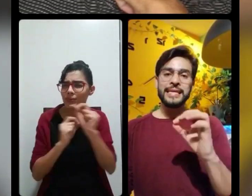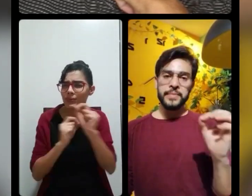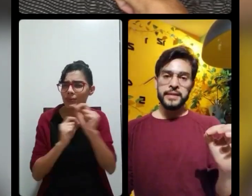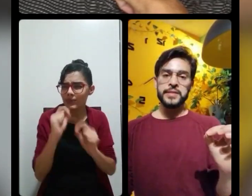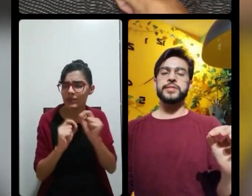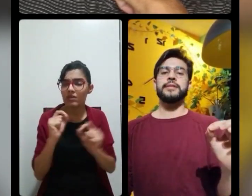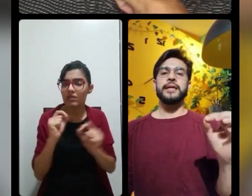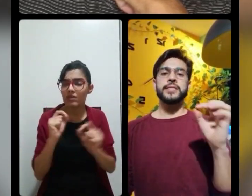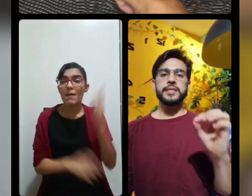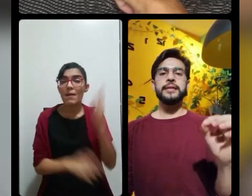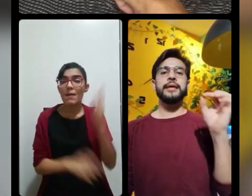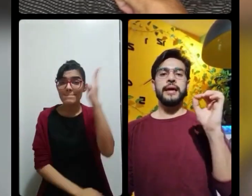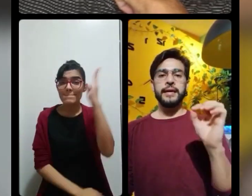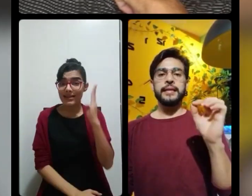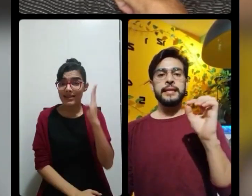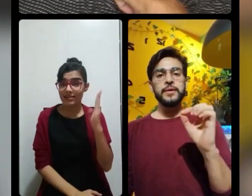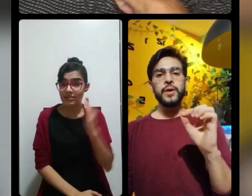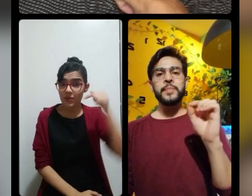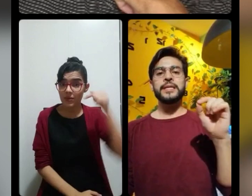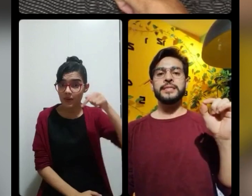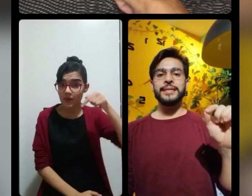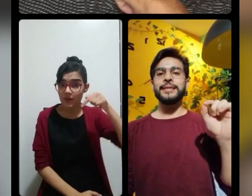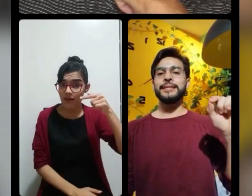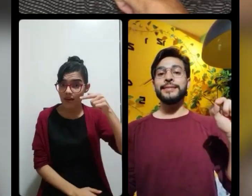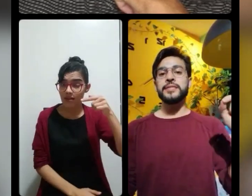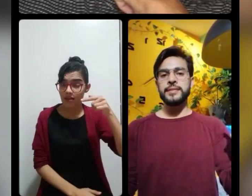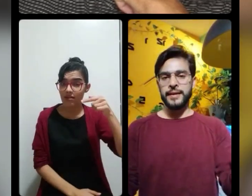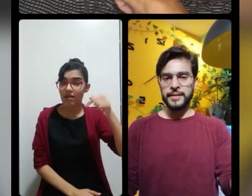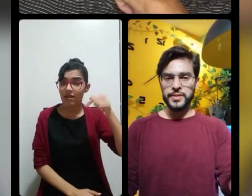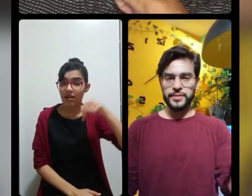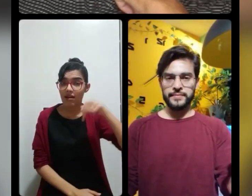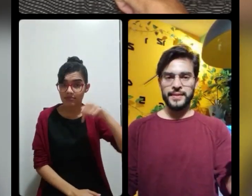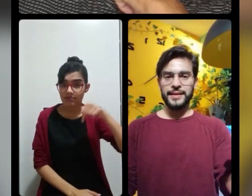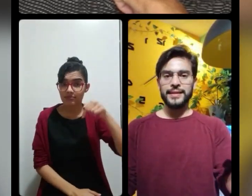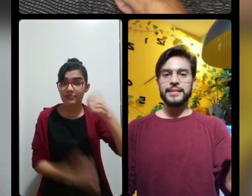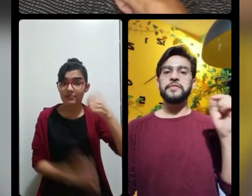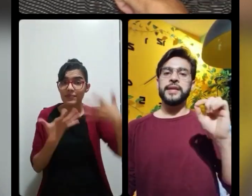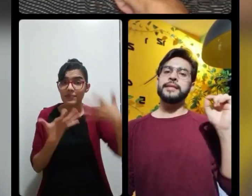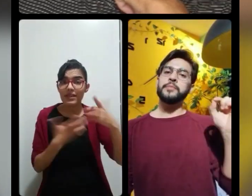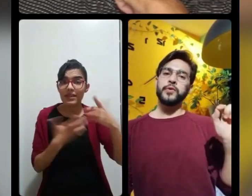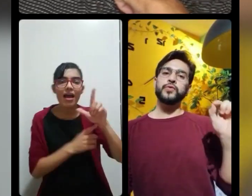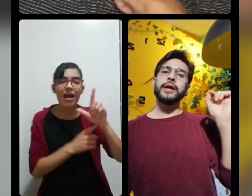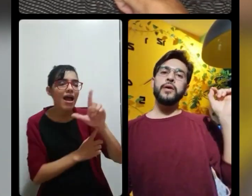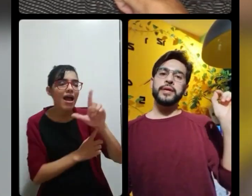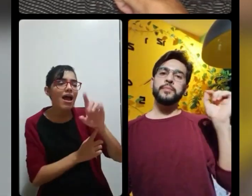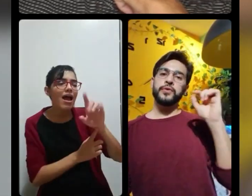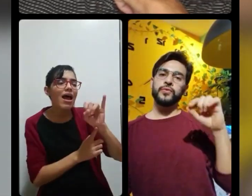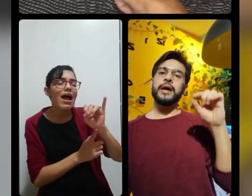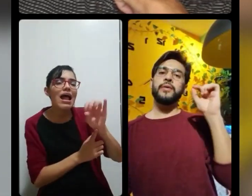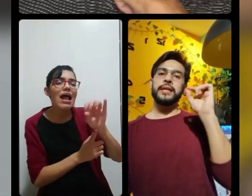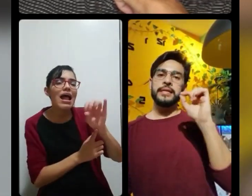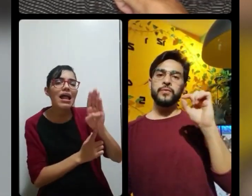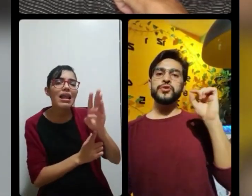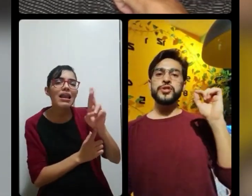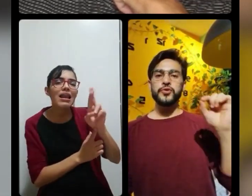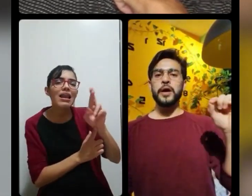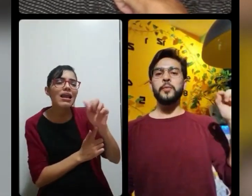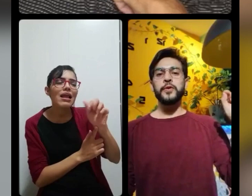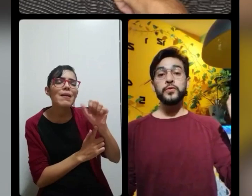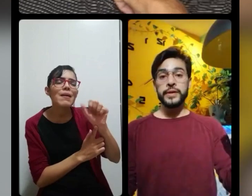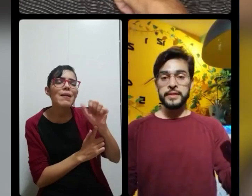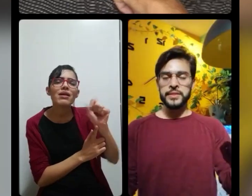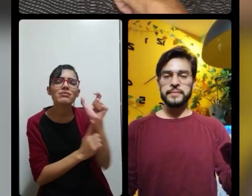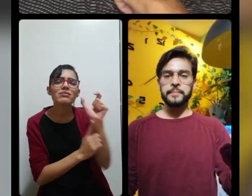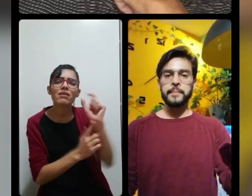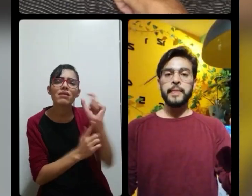o Libras, a sigla é Língua Brasileira de Sinais. Diferente de Portugal, que em Portugal é língua